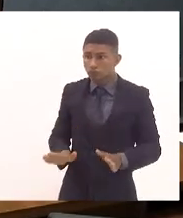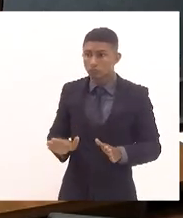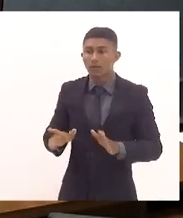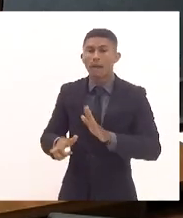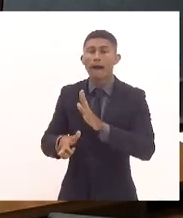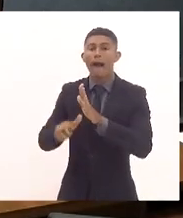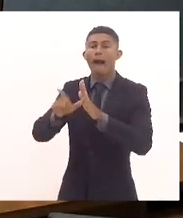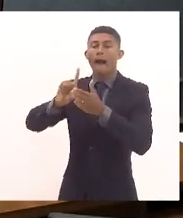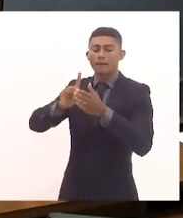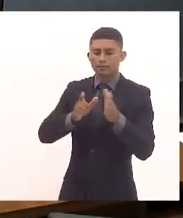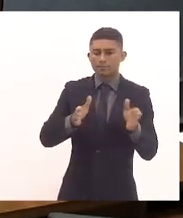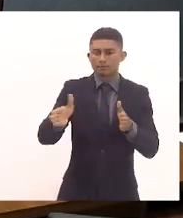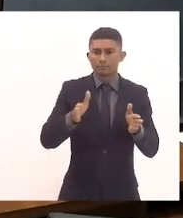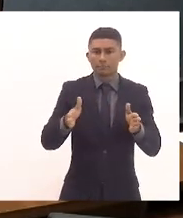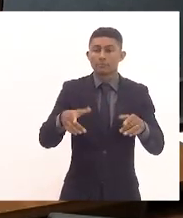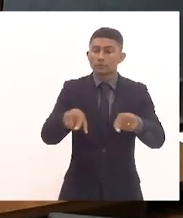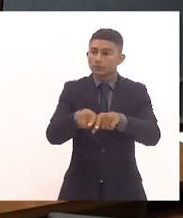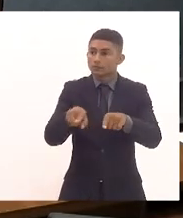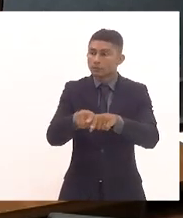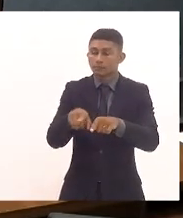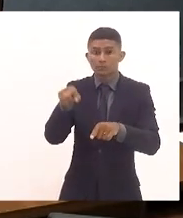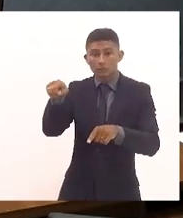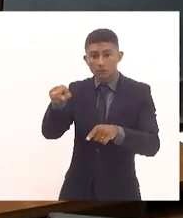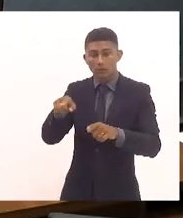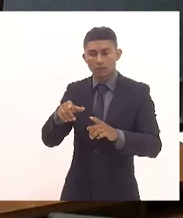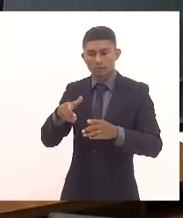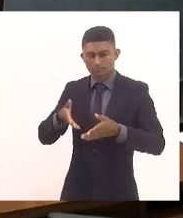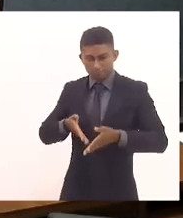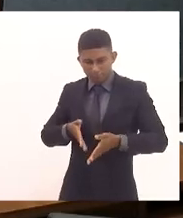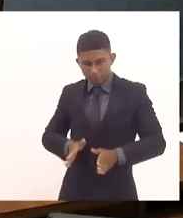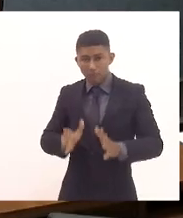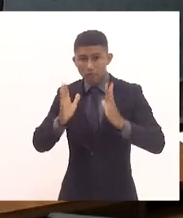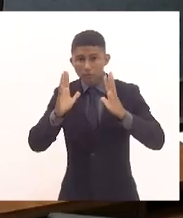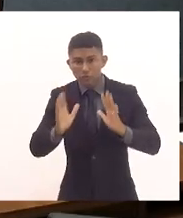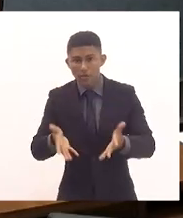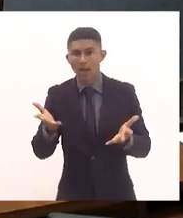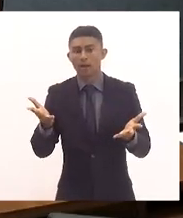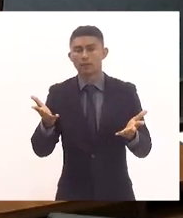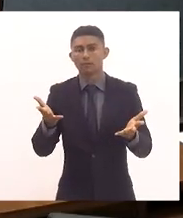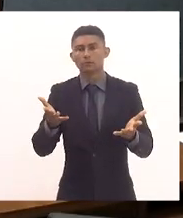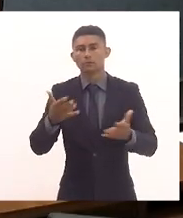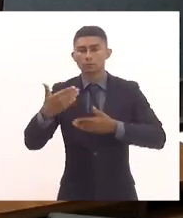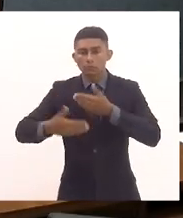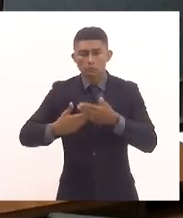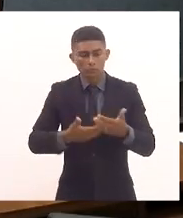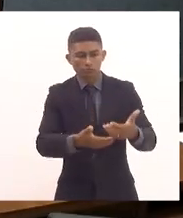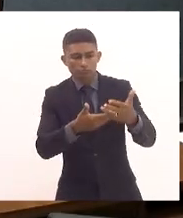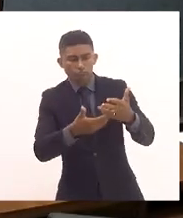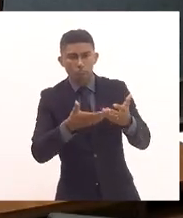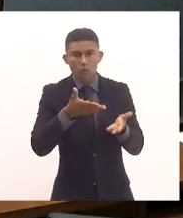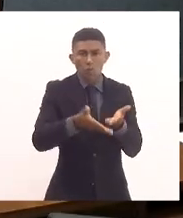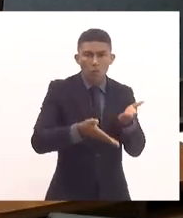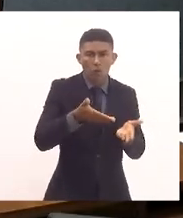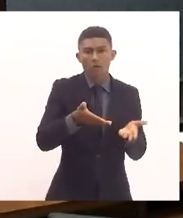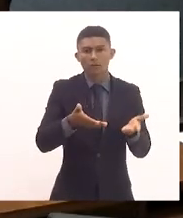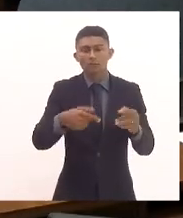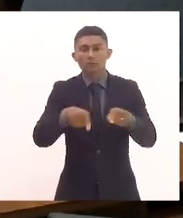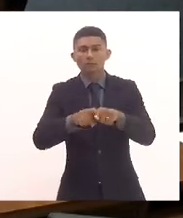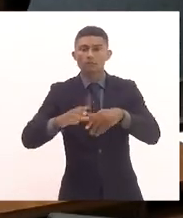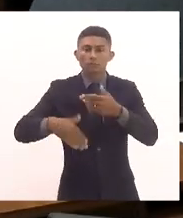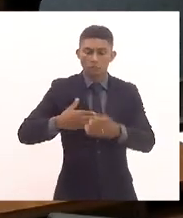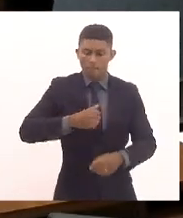o parto, o pós-parto, o puerpério e o aborto.